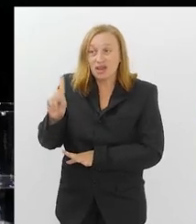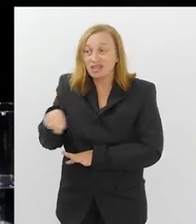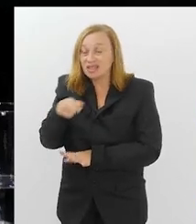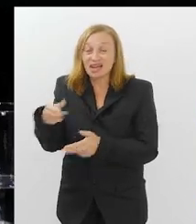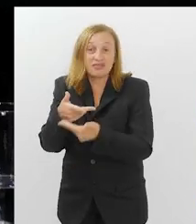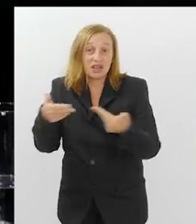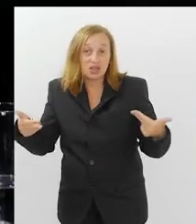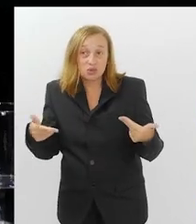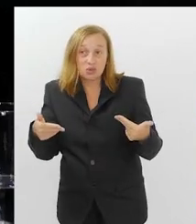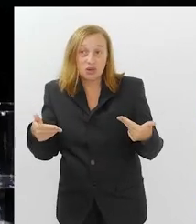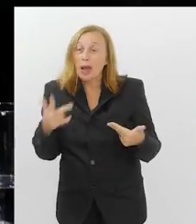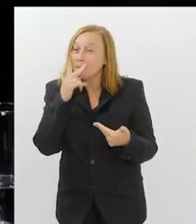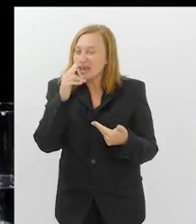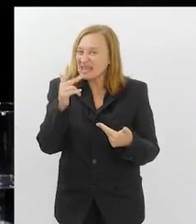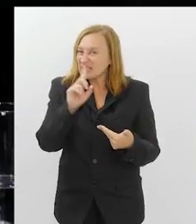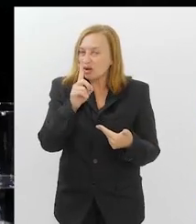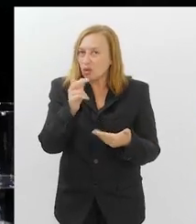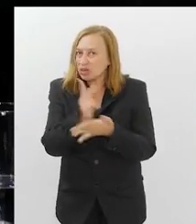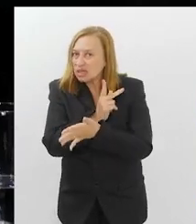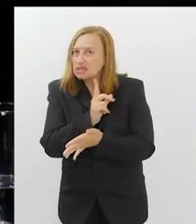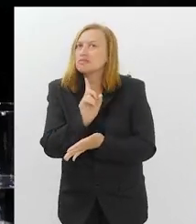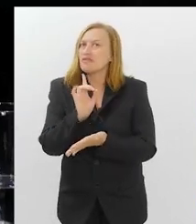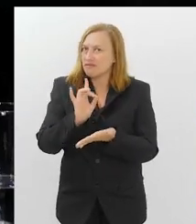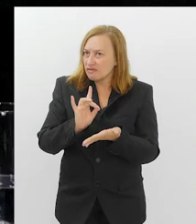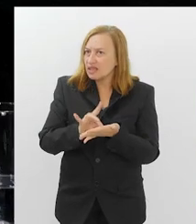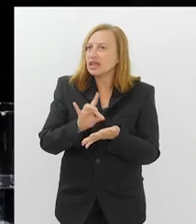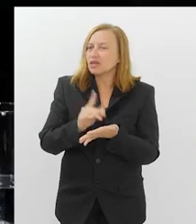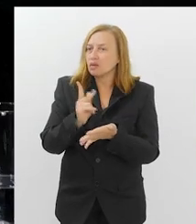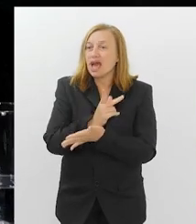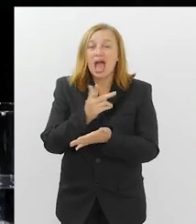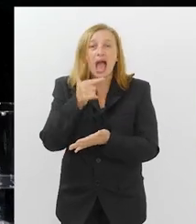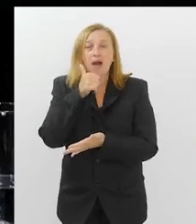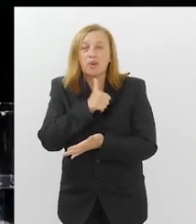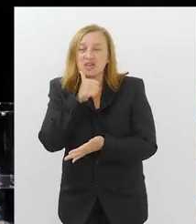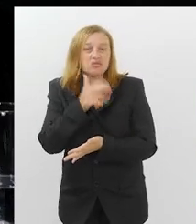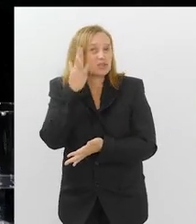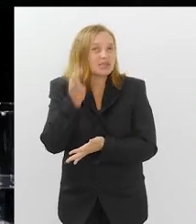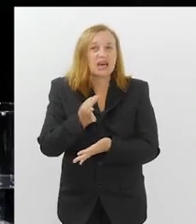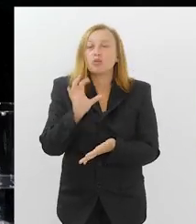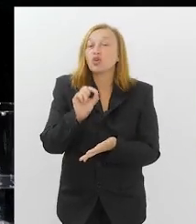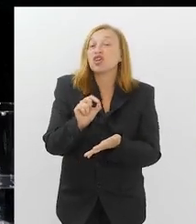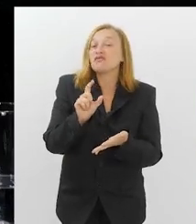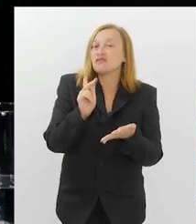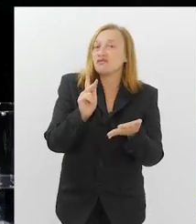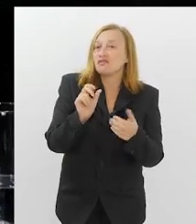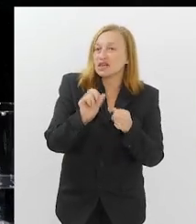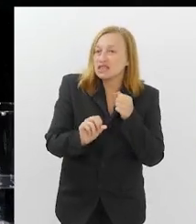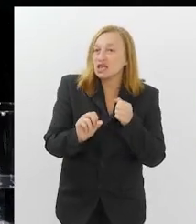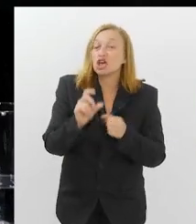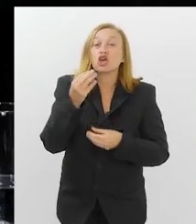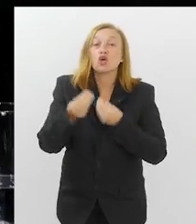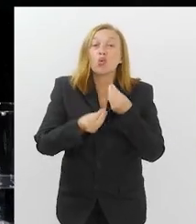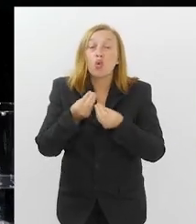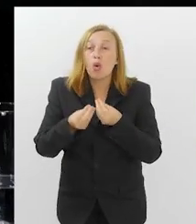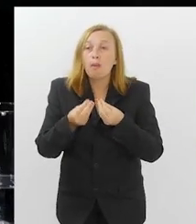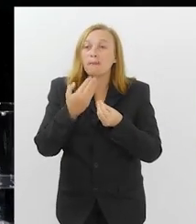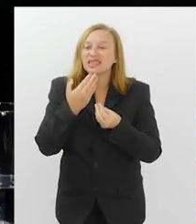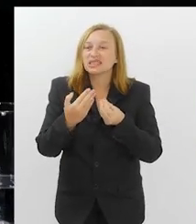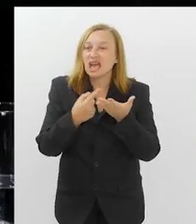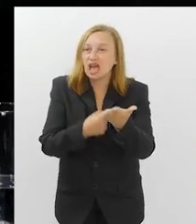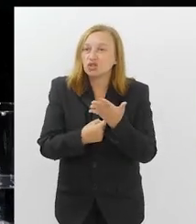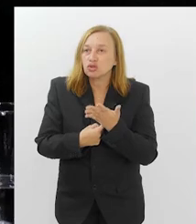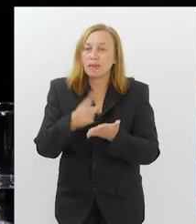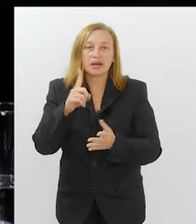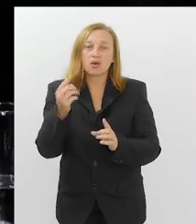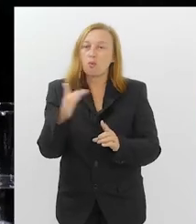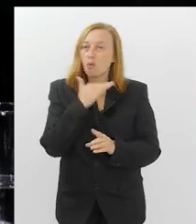que é algo que não acontece, mas acontece muito. Essa mulher ainda não sabe o que fazer e como recorrer para